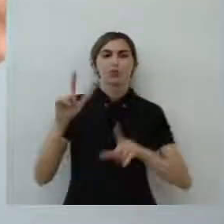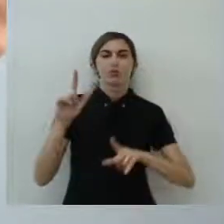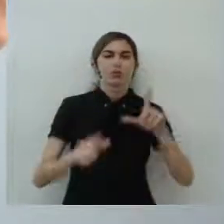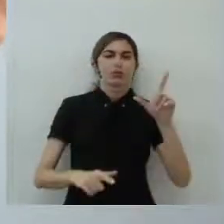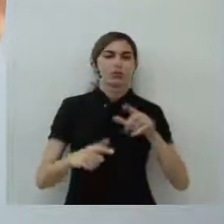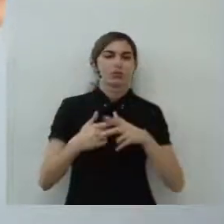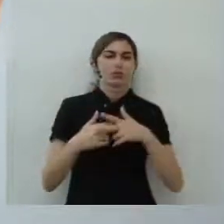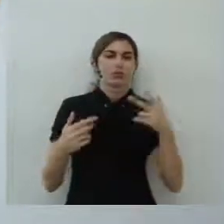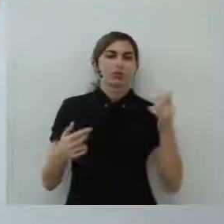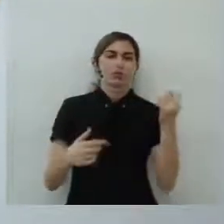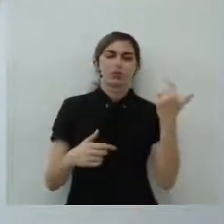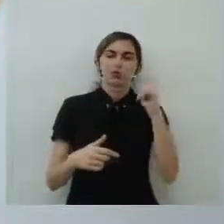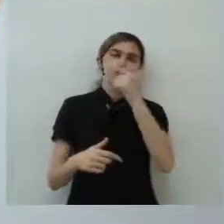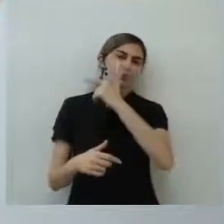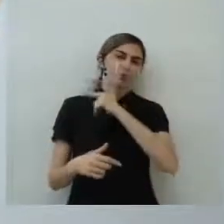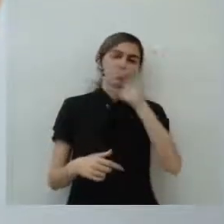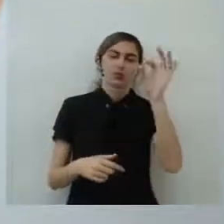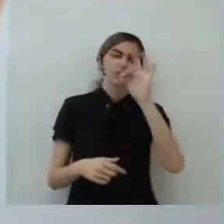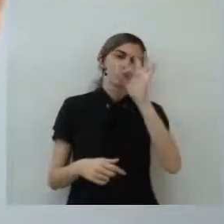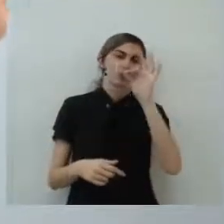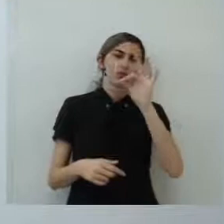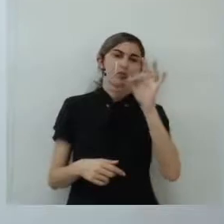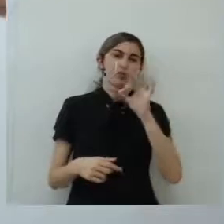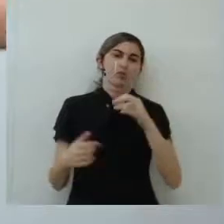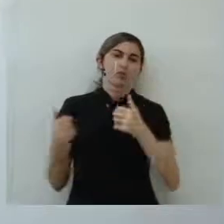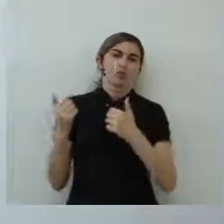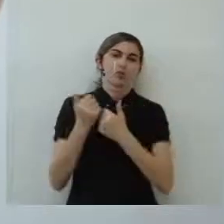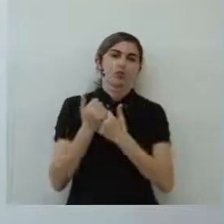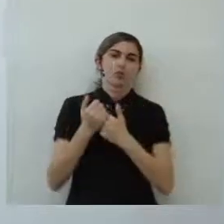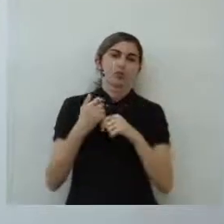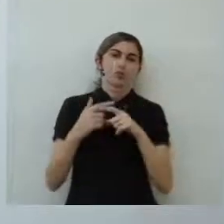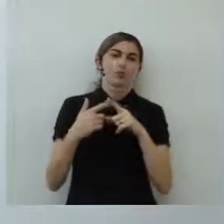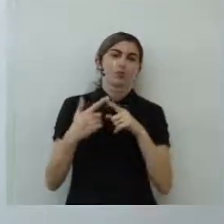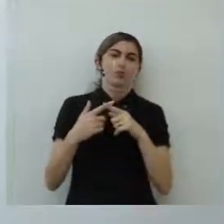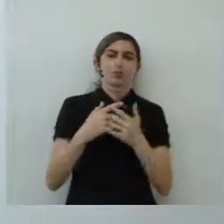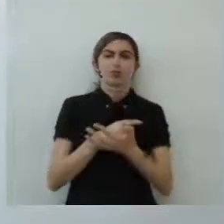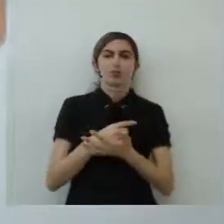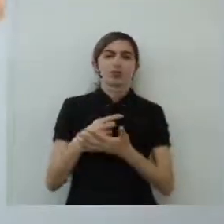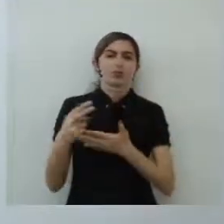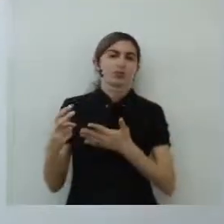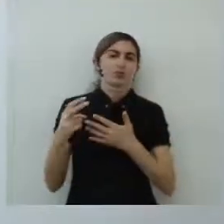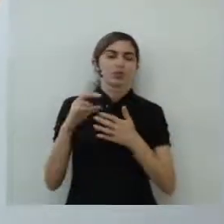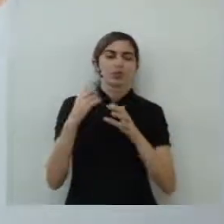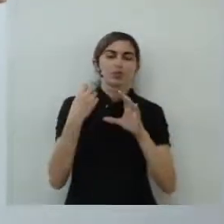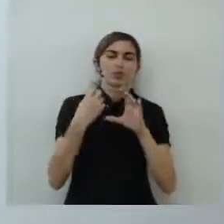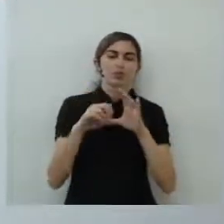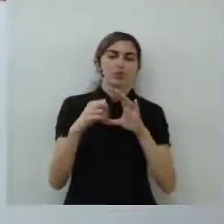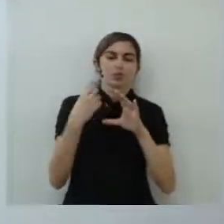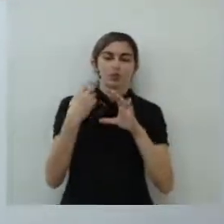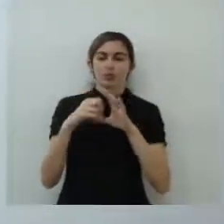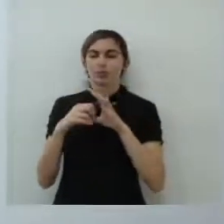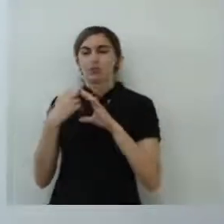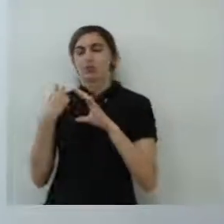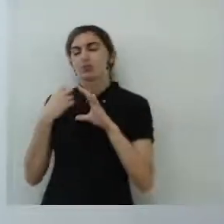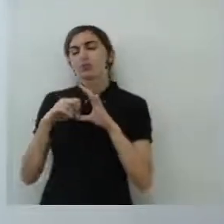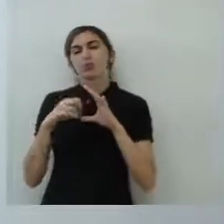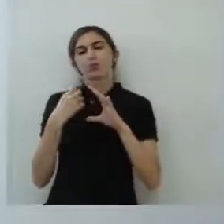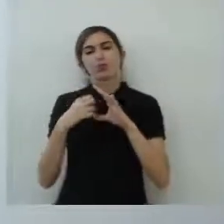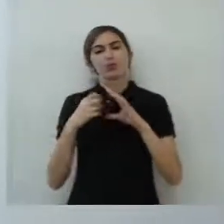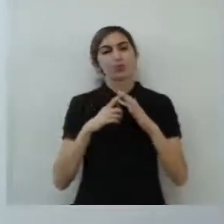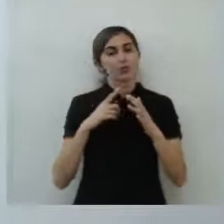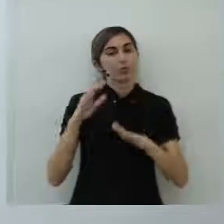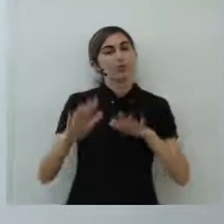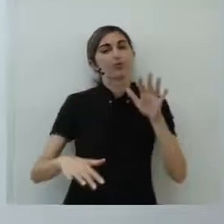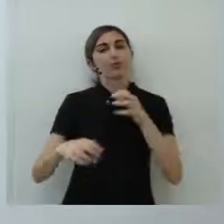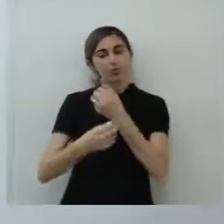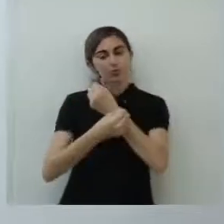importante. Não tinha ninguém para substituí-lo. E por que Chacrinha saiu da Globo? Vamos dizer aqui. Chacrinha, ele de vez em